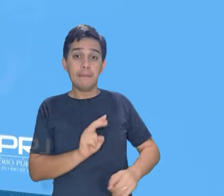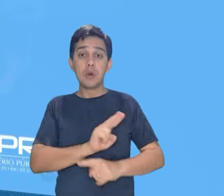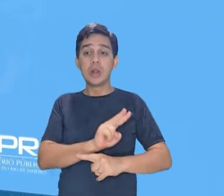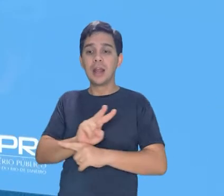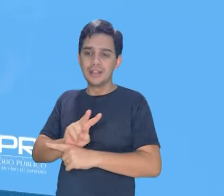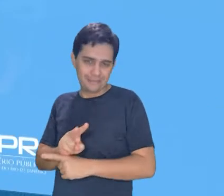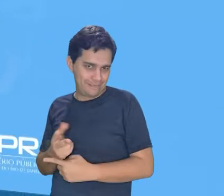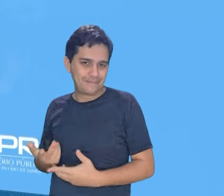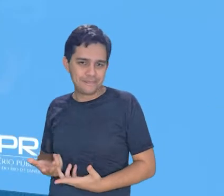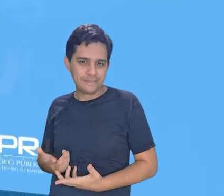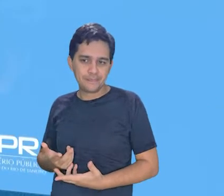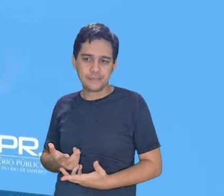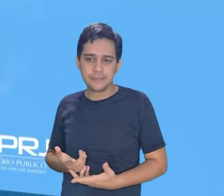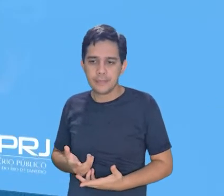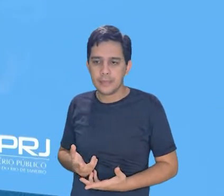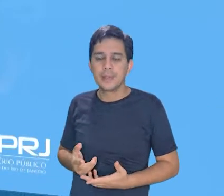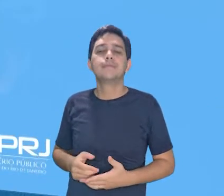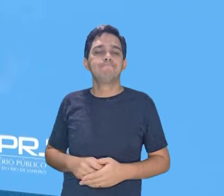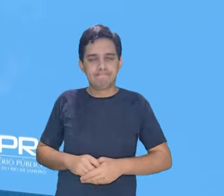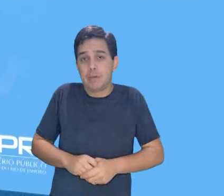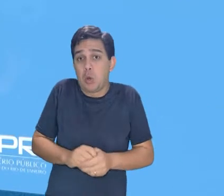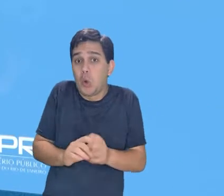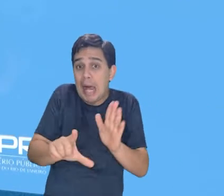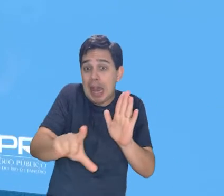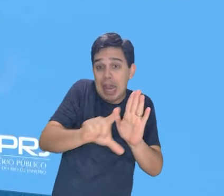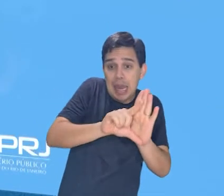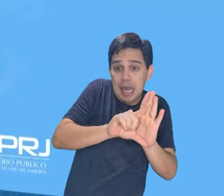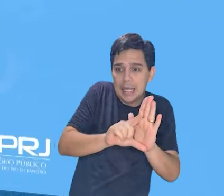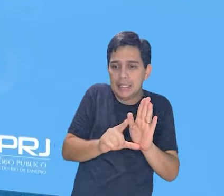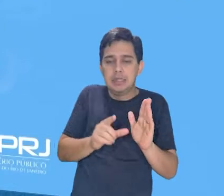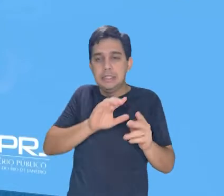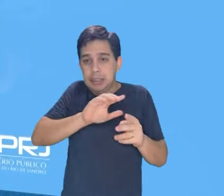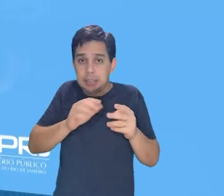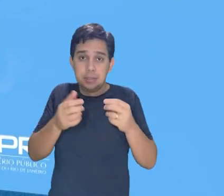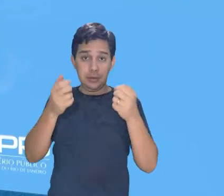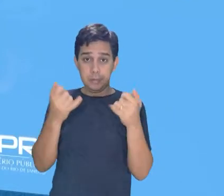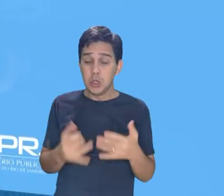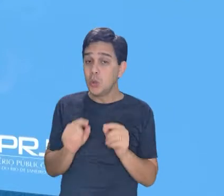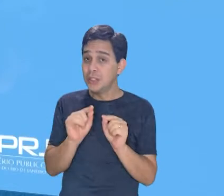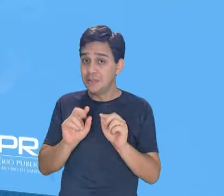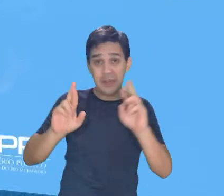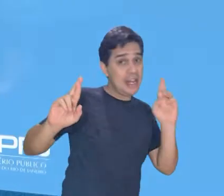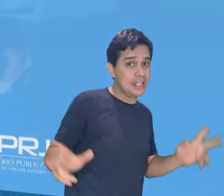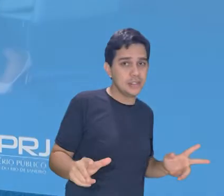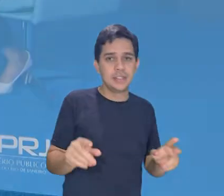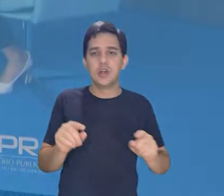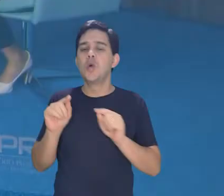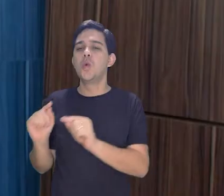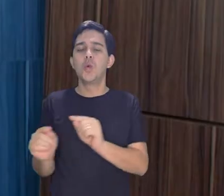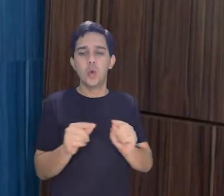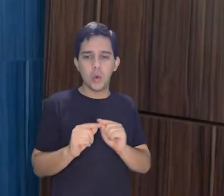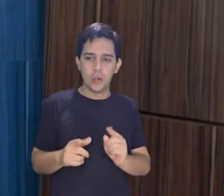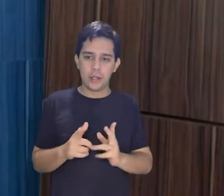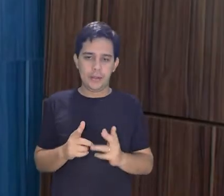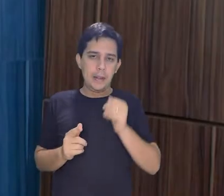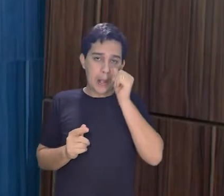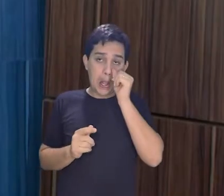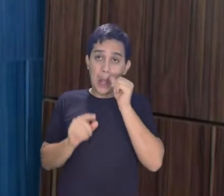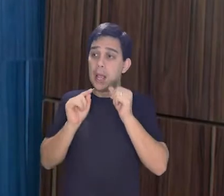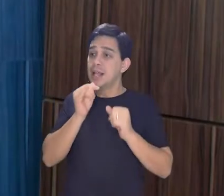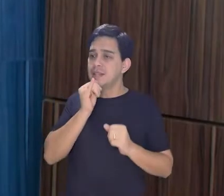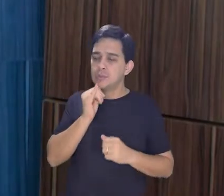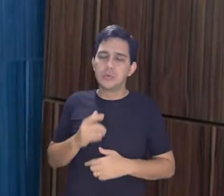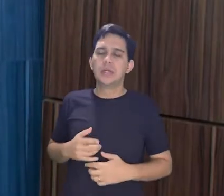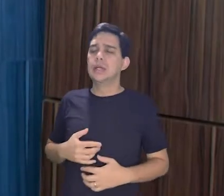espontânea. Na revelação, a criança ela procura um adulto de referência, pode ser um parente, um professor, uma figura na